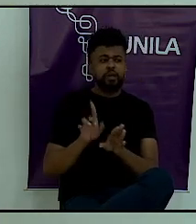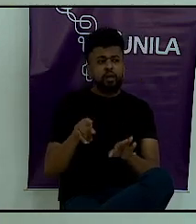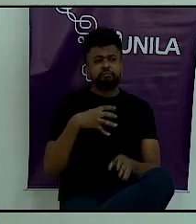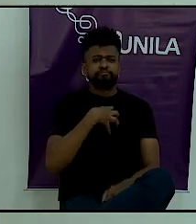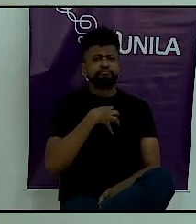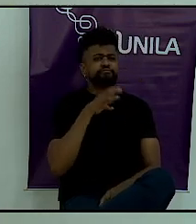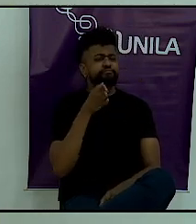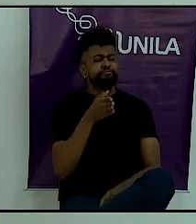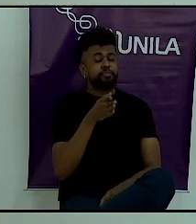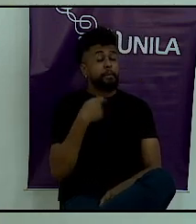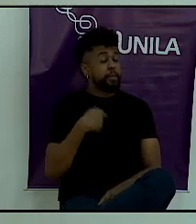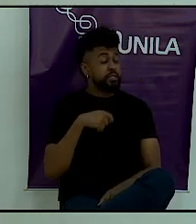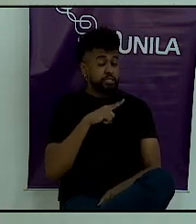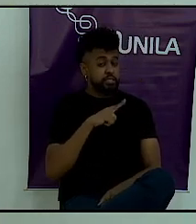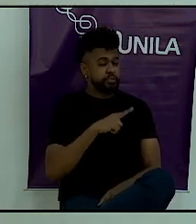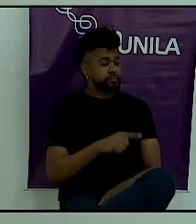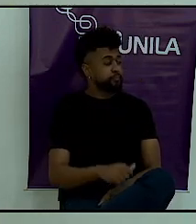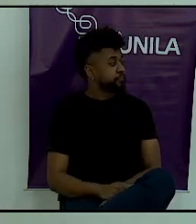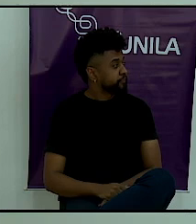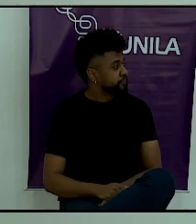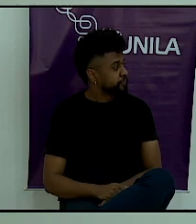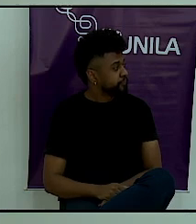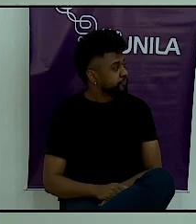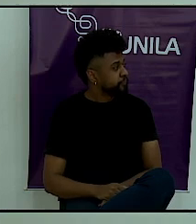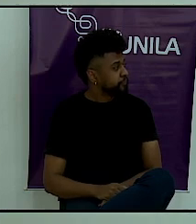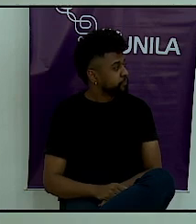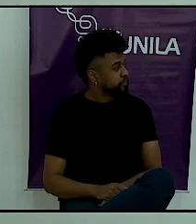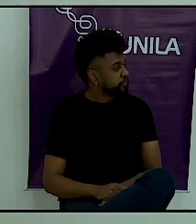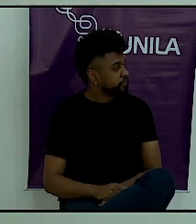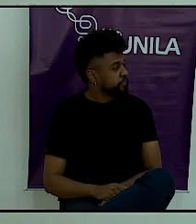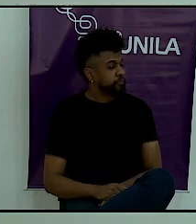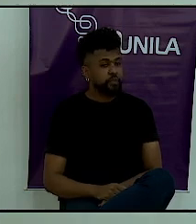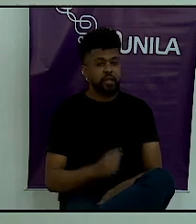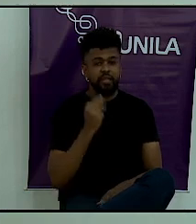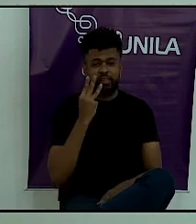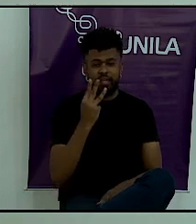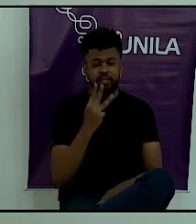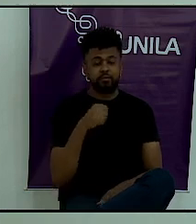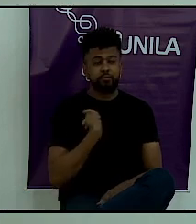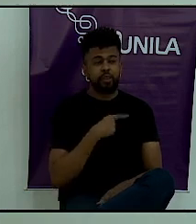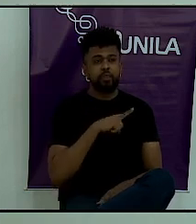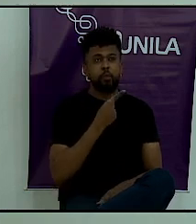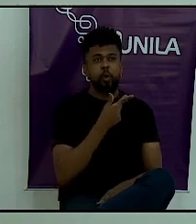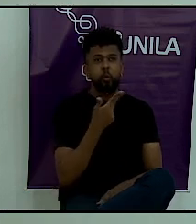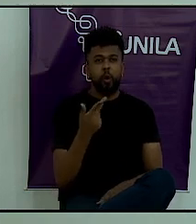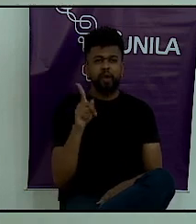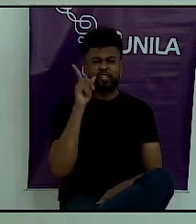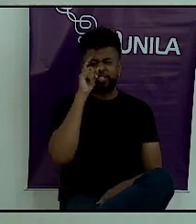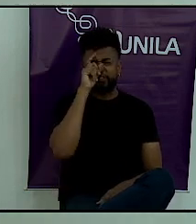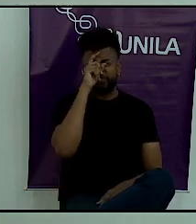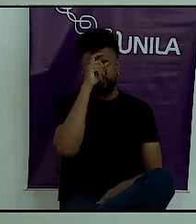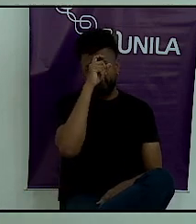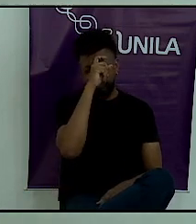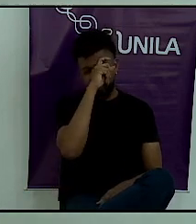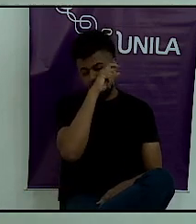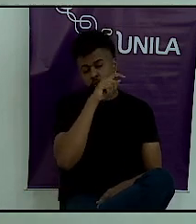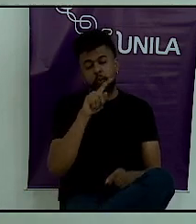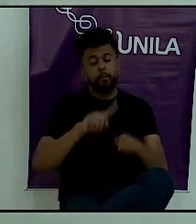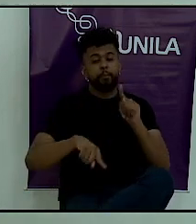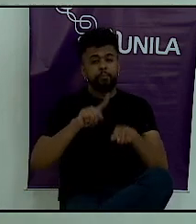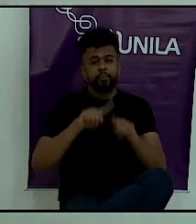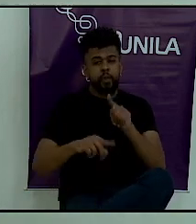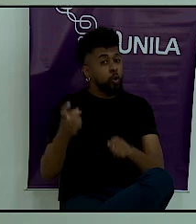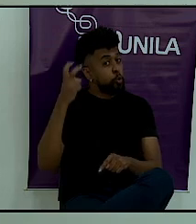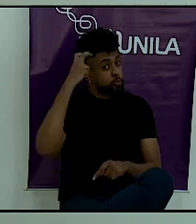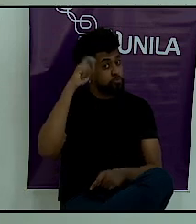né, pensa. Né, Virgínia? No 3, a gente tem uma coisa que é uma dificuldade com os equipamentos